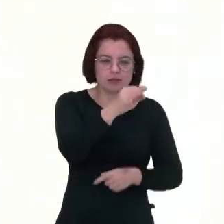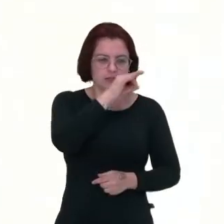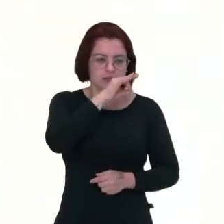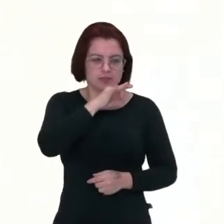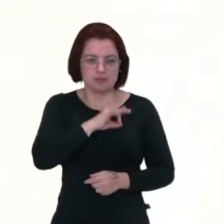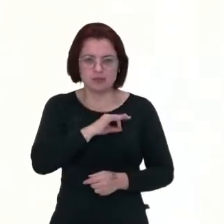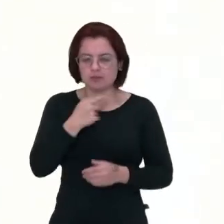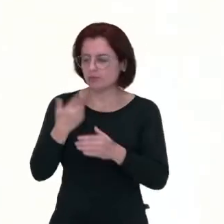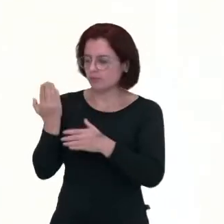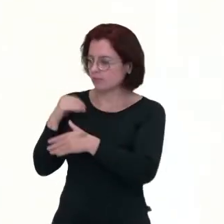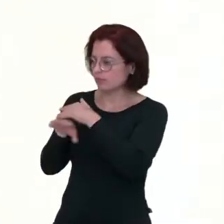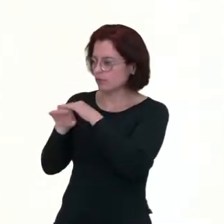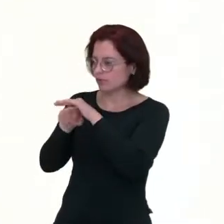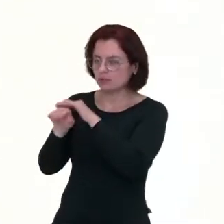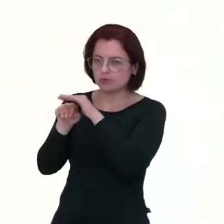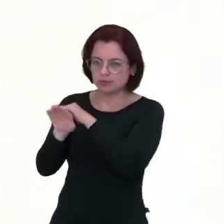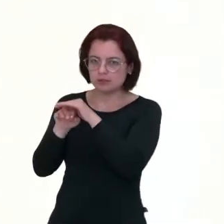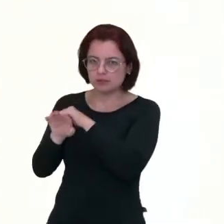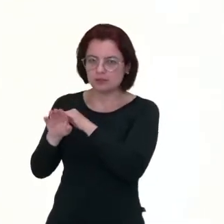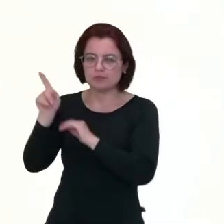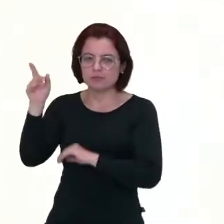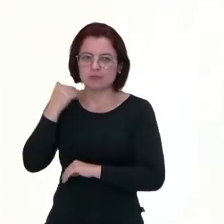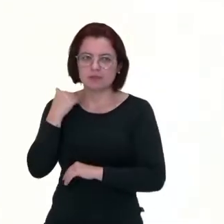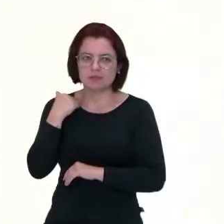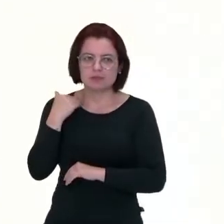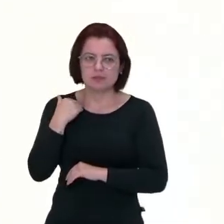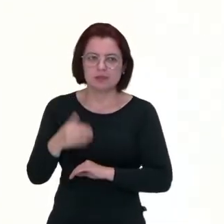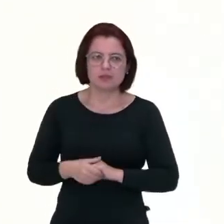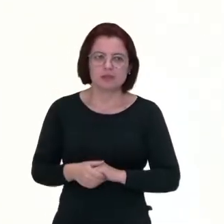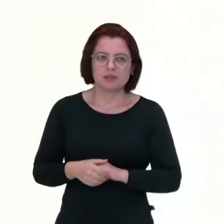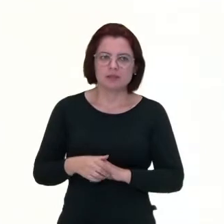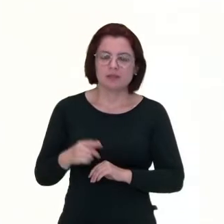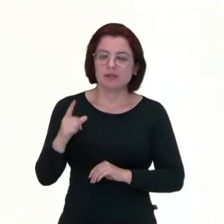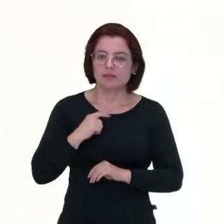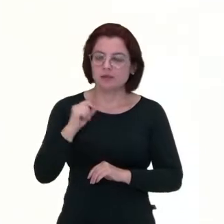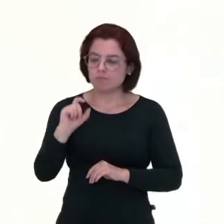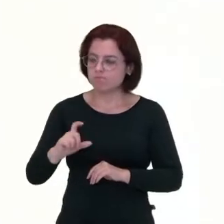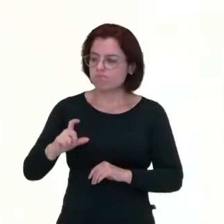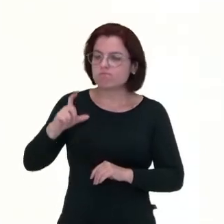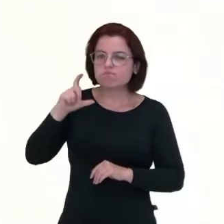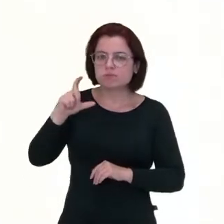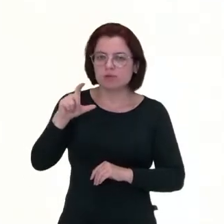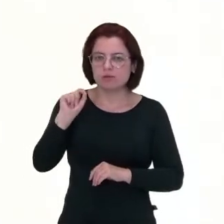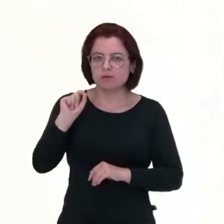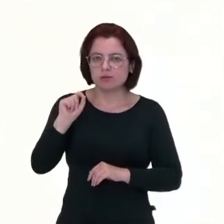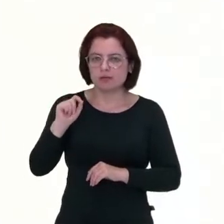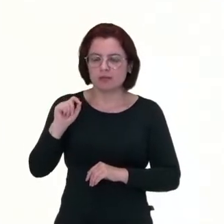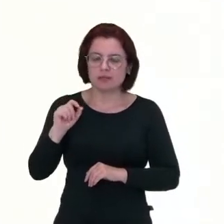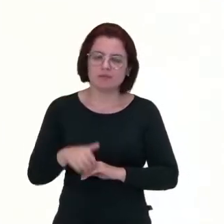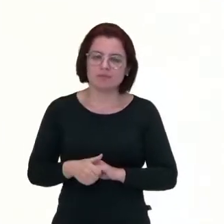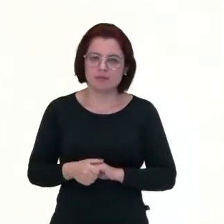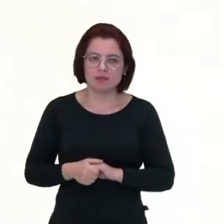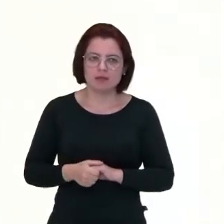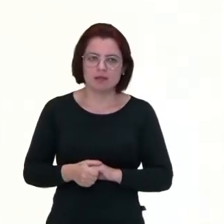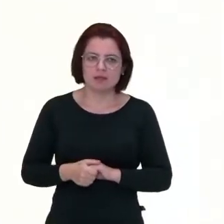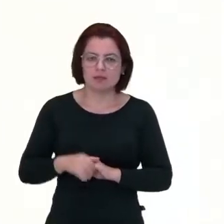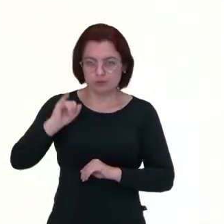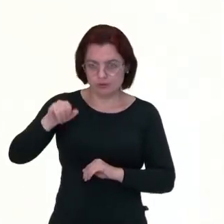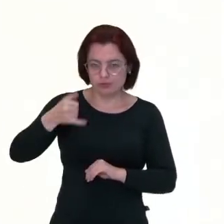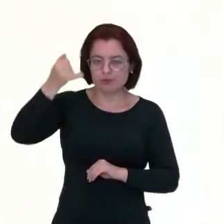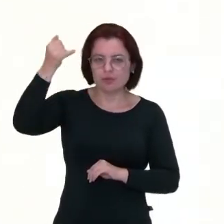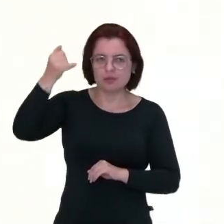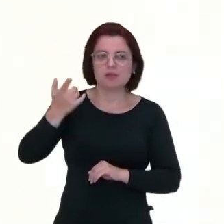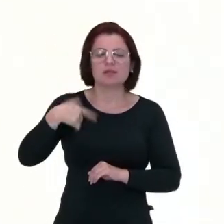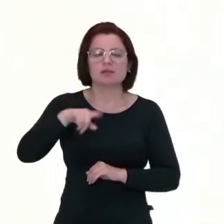será depositado em uma conta no banco, gerando um aumento do ativo. Nesse caso,